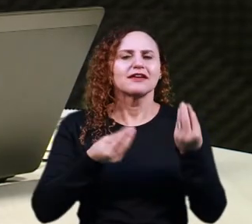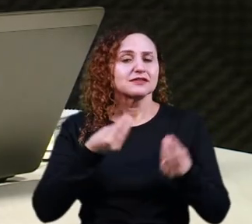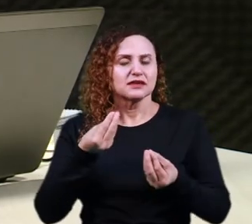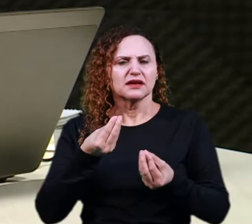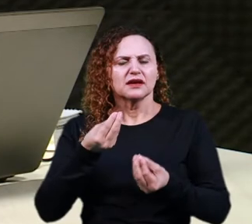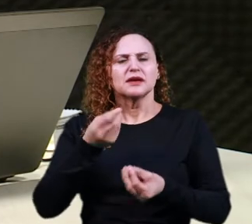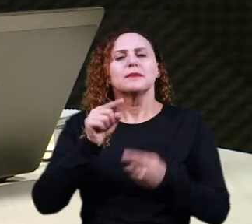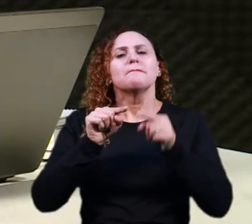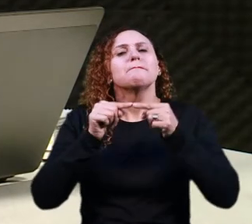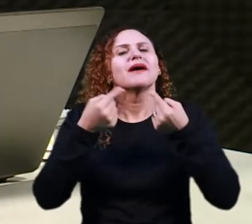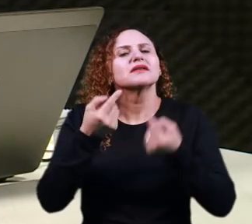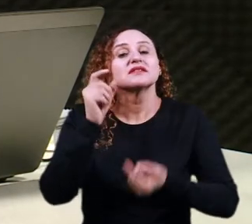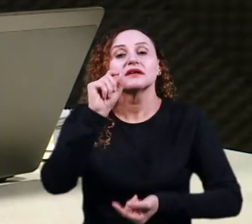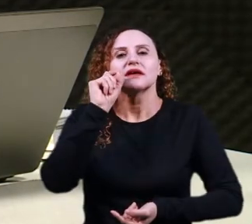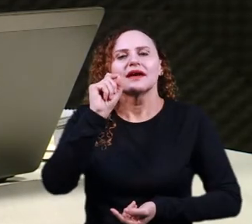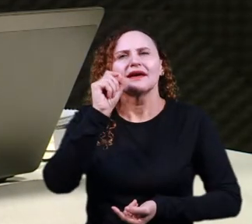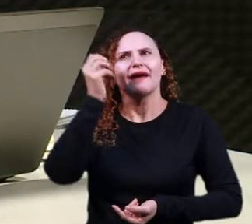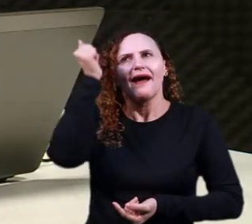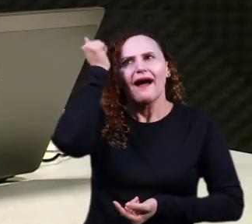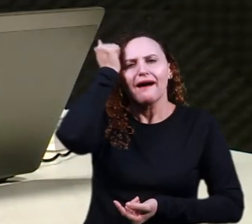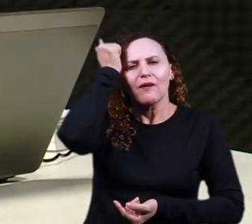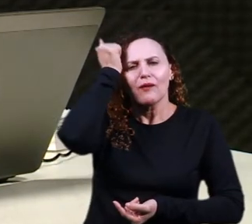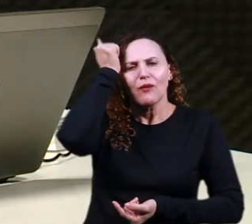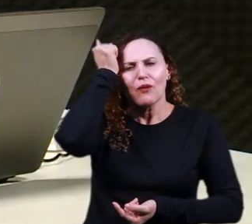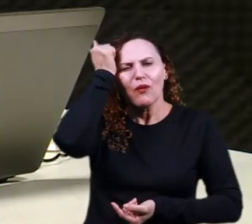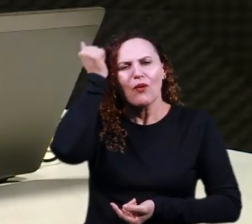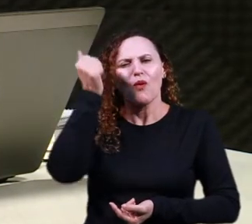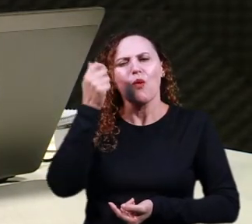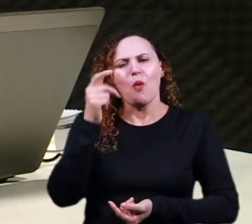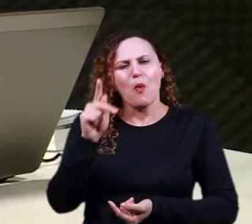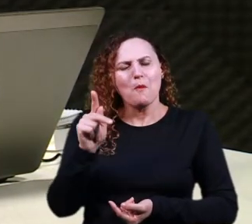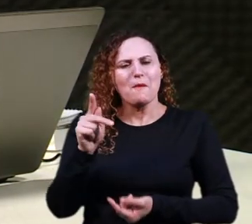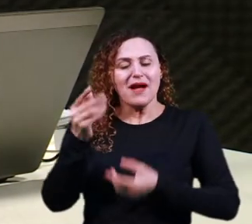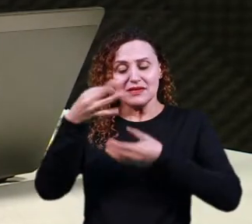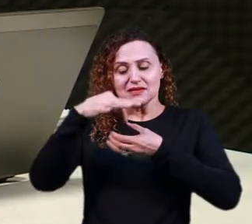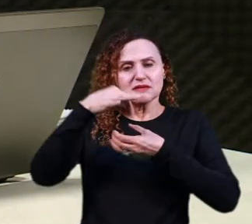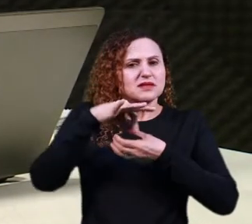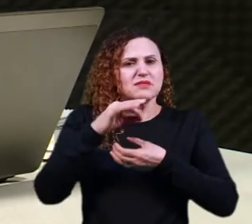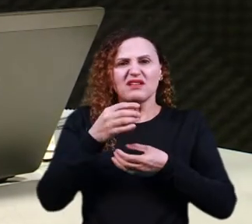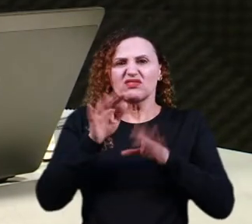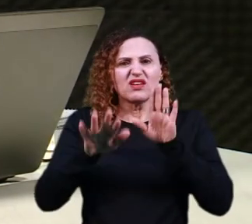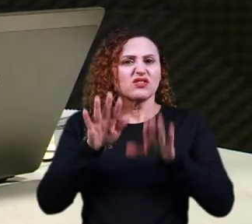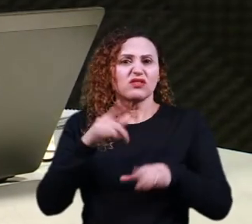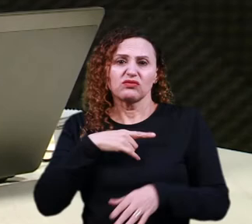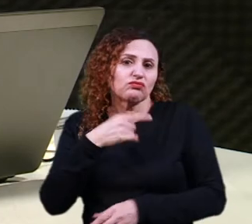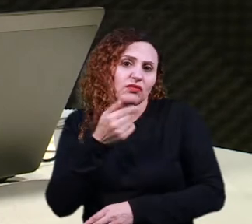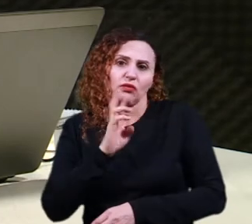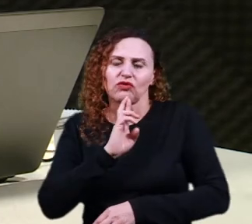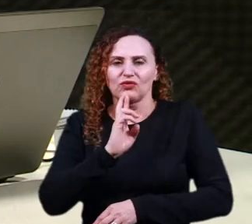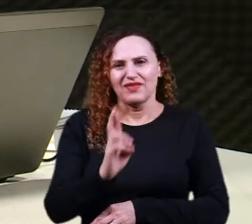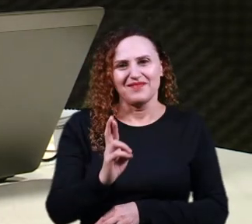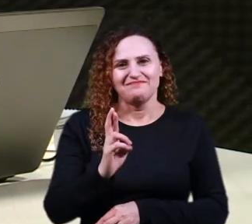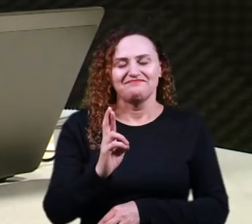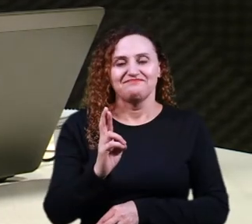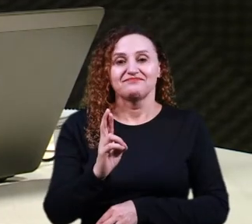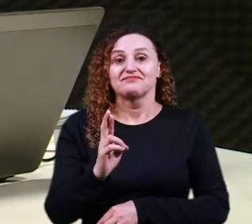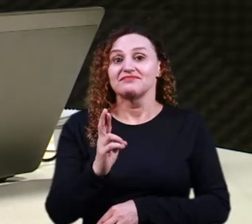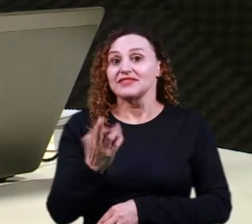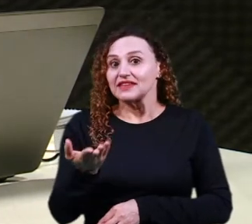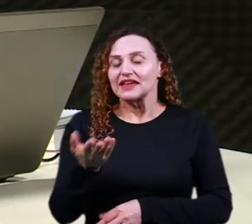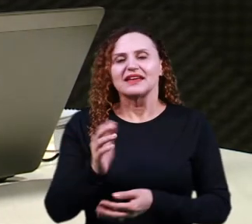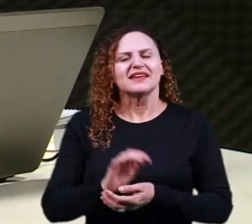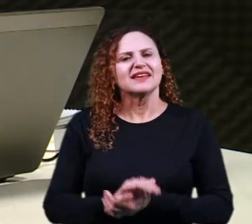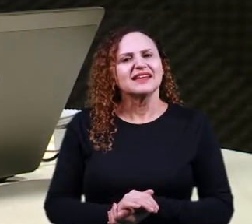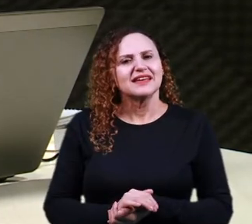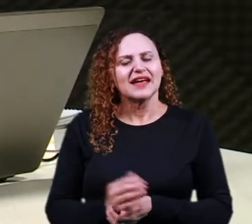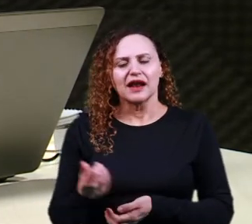a culpa dessa dessa semente supostamente não não frutificar e aí ele diz ela